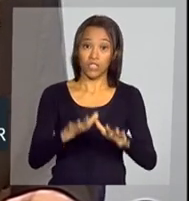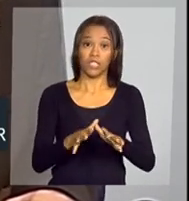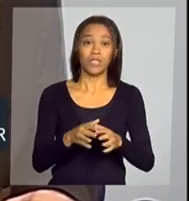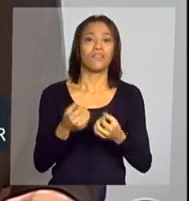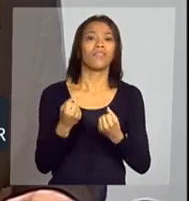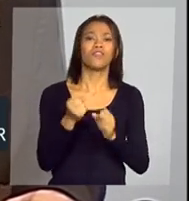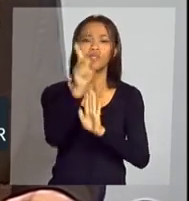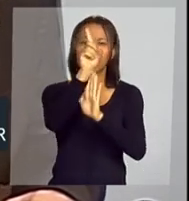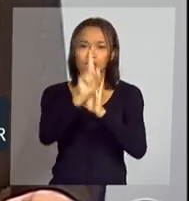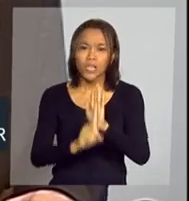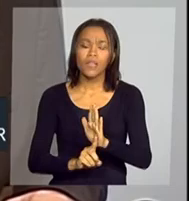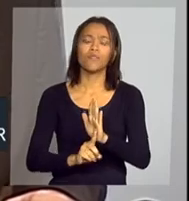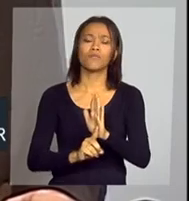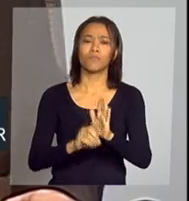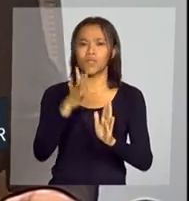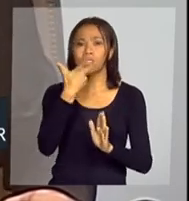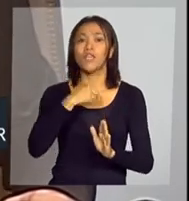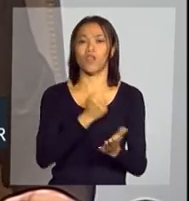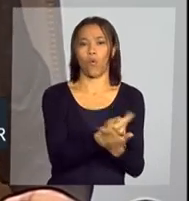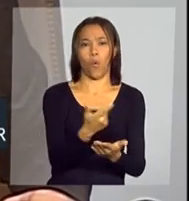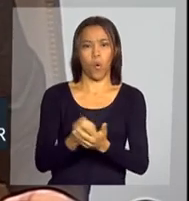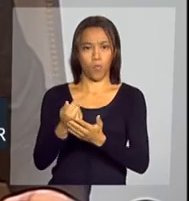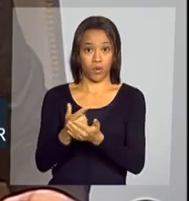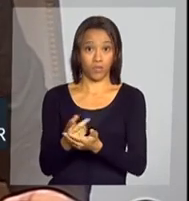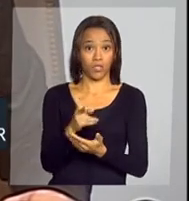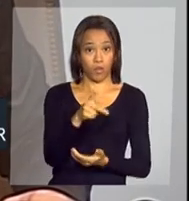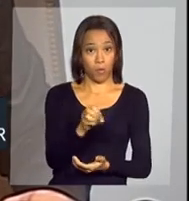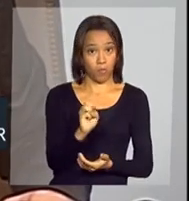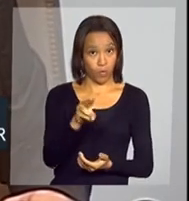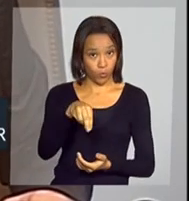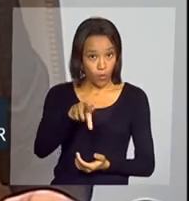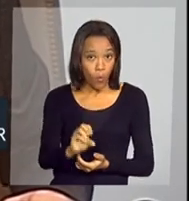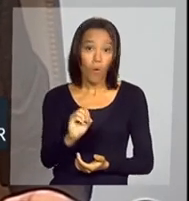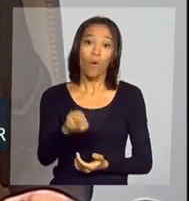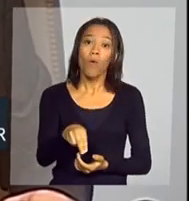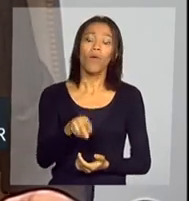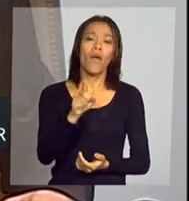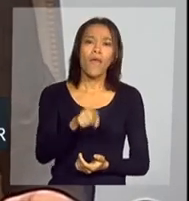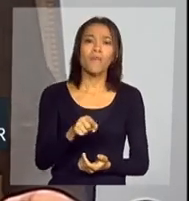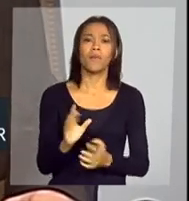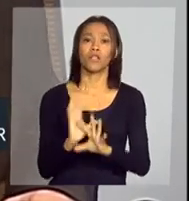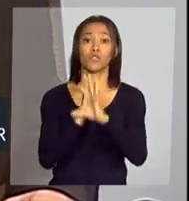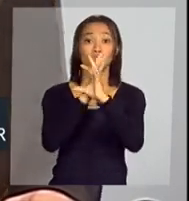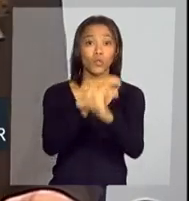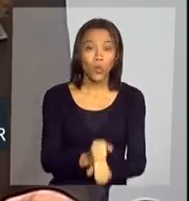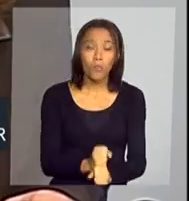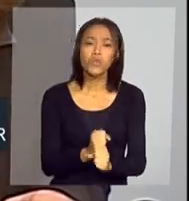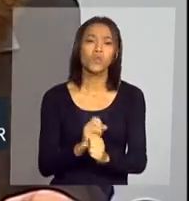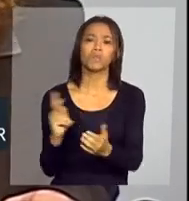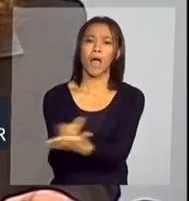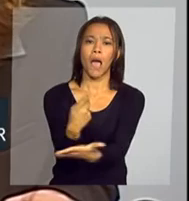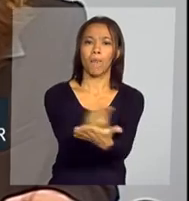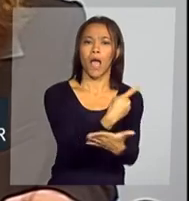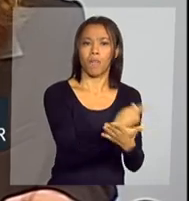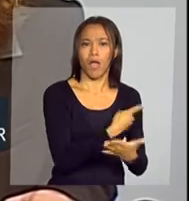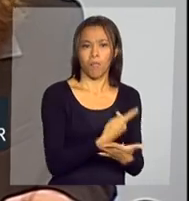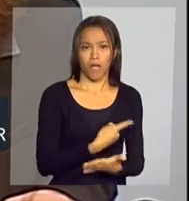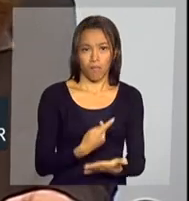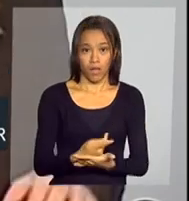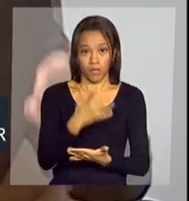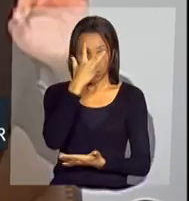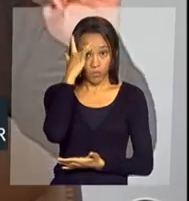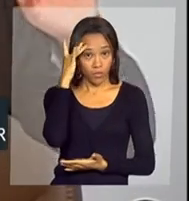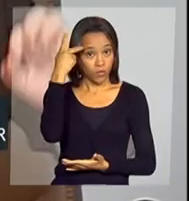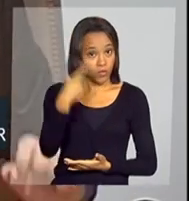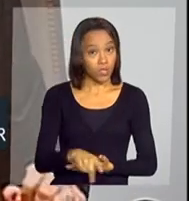do Consumidor é dada pela demanda pela soma das demandas individuais do Consumidor